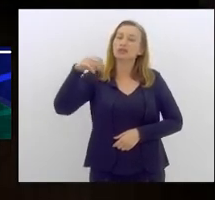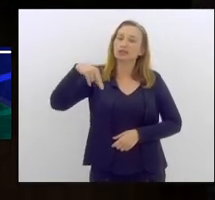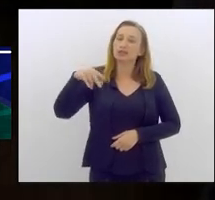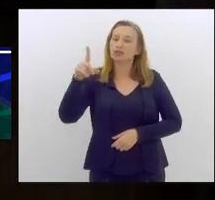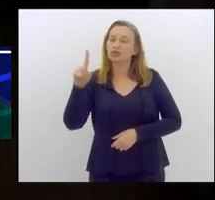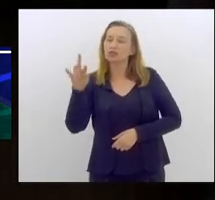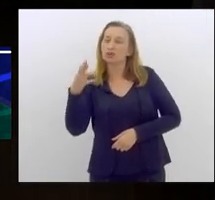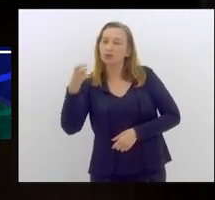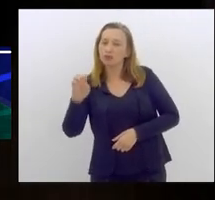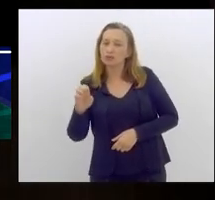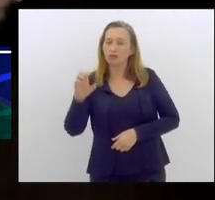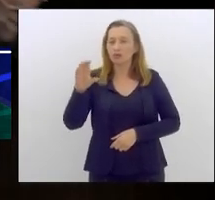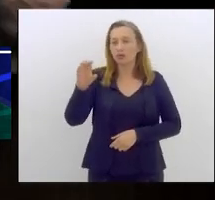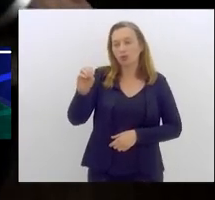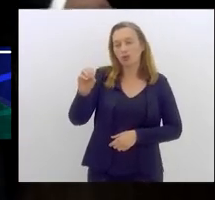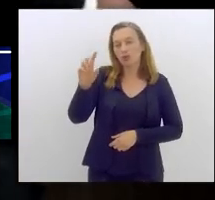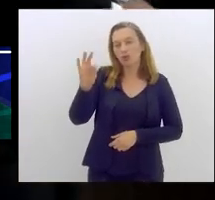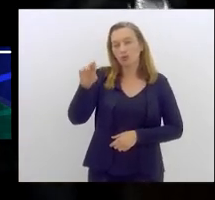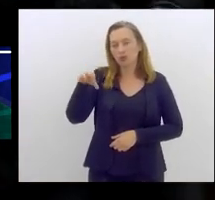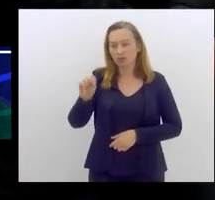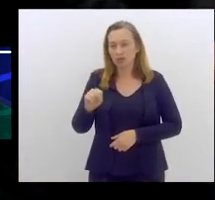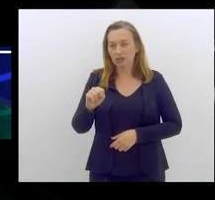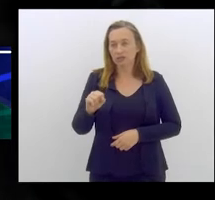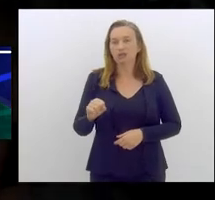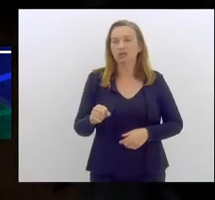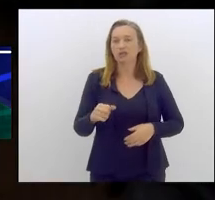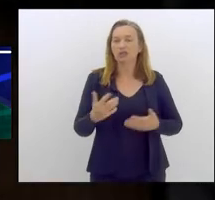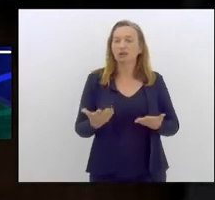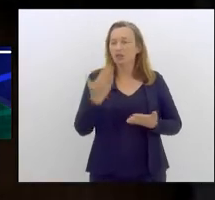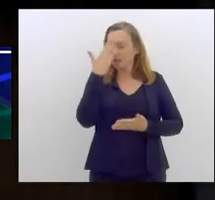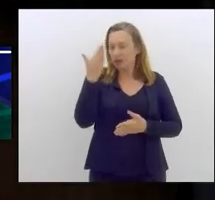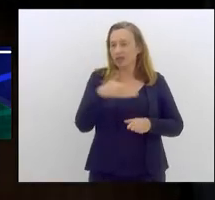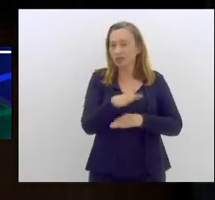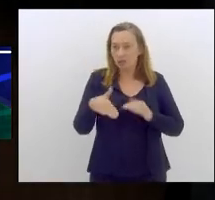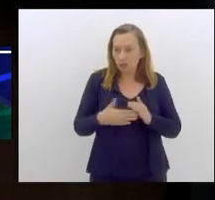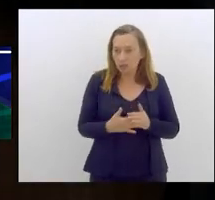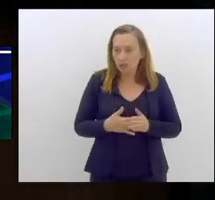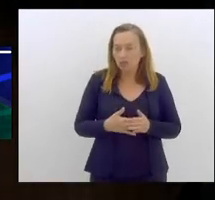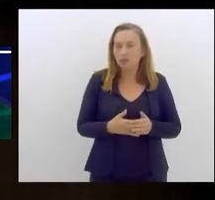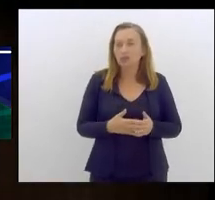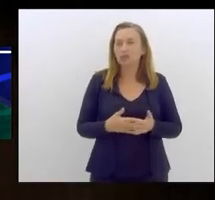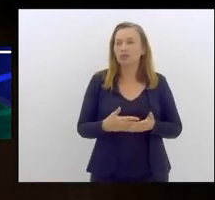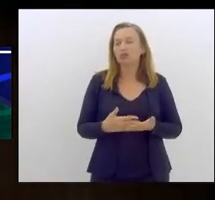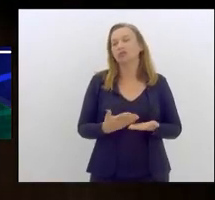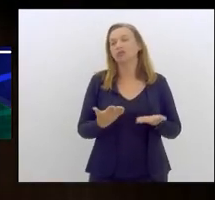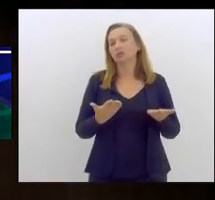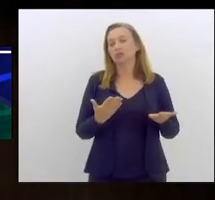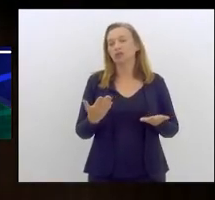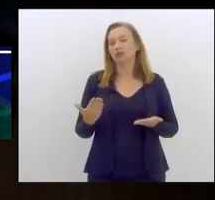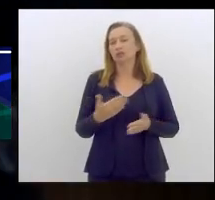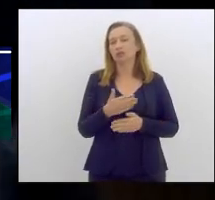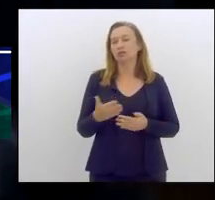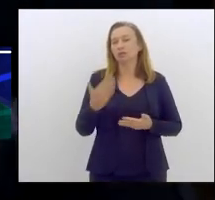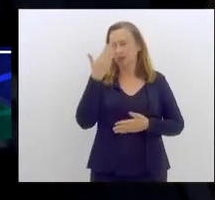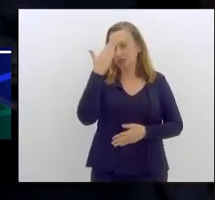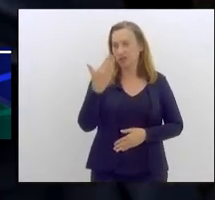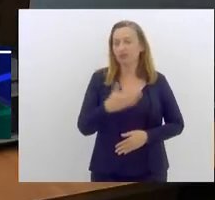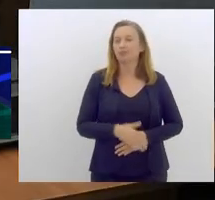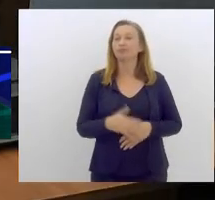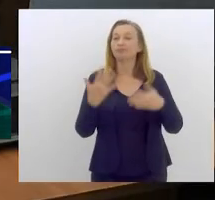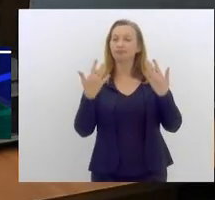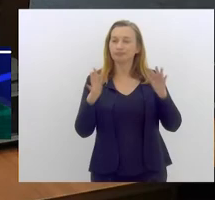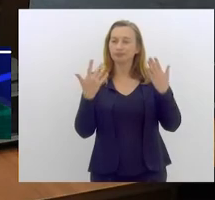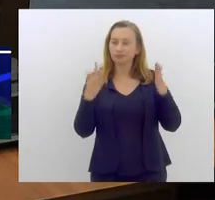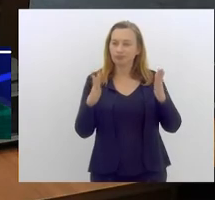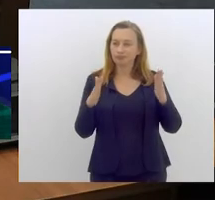falta apenas um passo para se tornar lei. Muito obrigado a todos, também agradecer a todos que foram coautores. Obrigado.